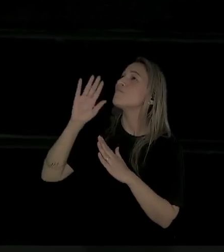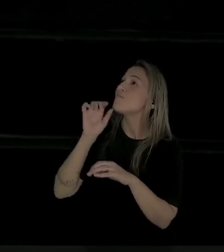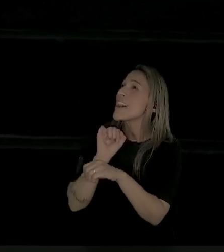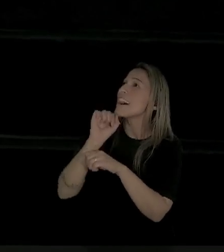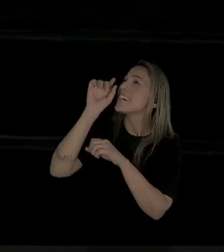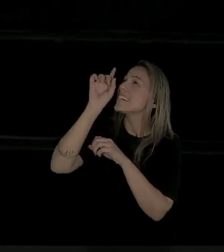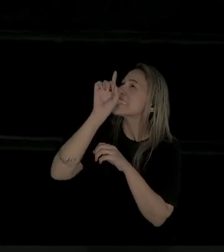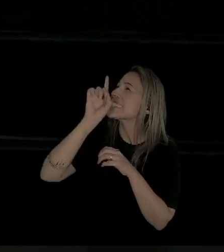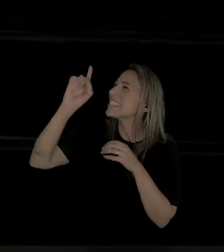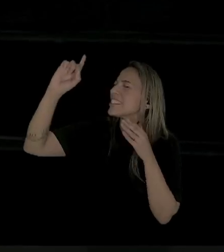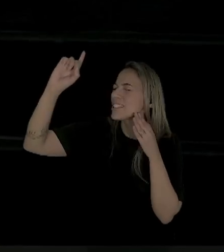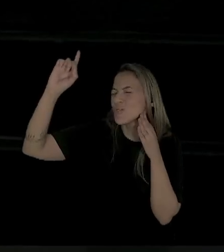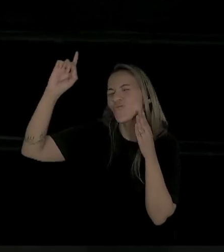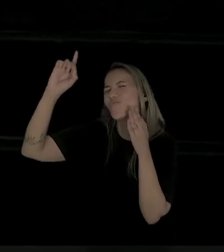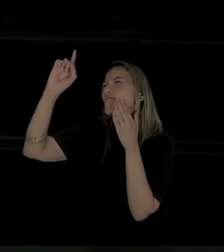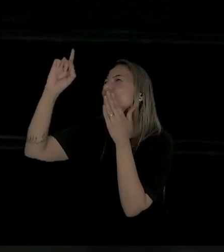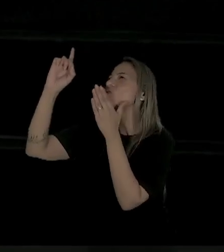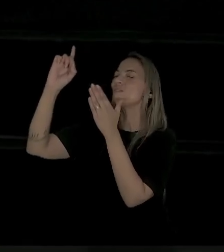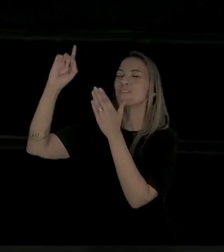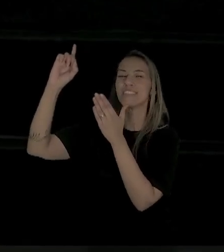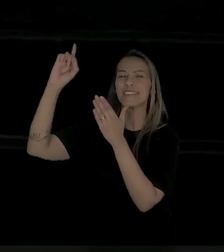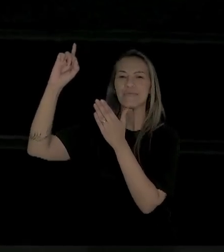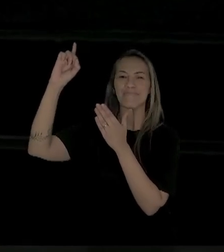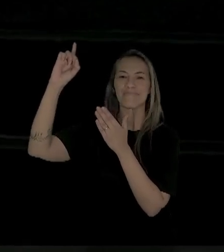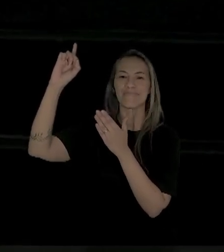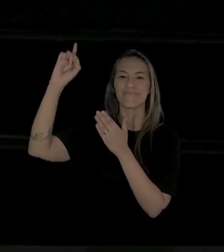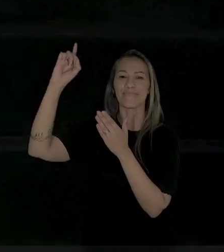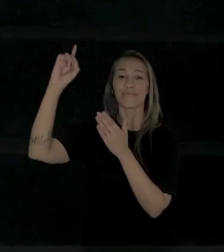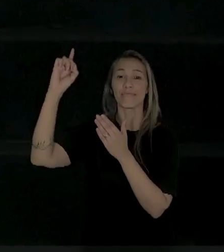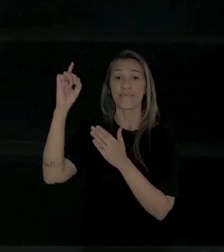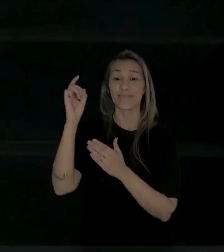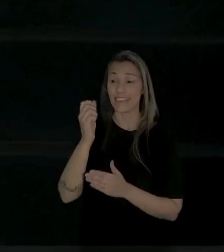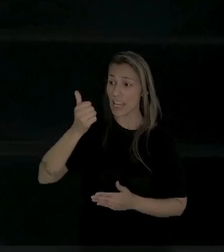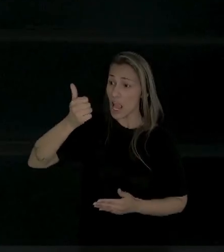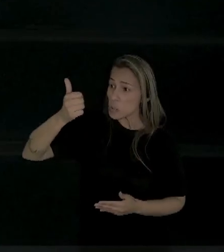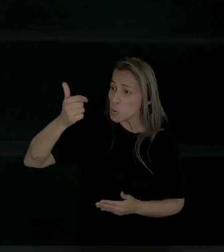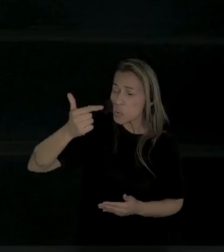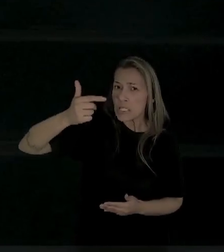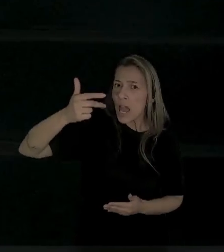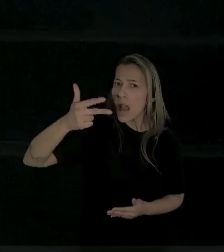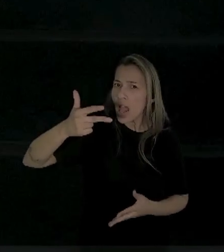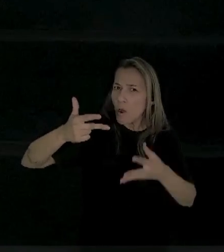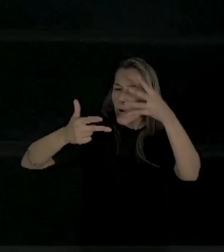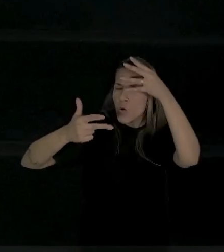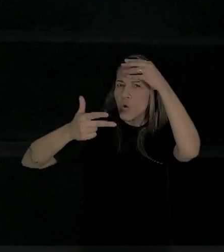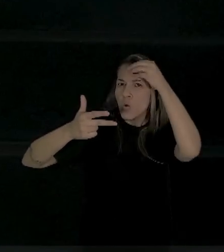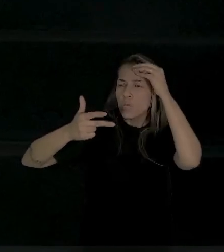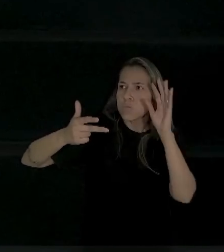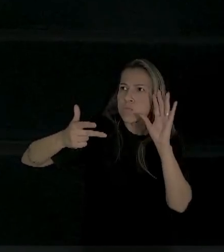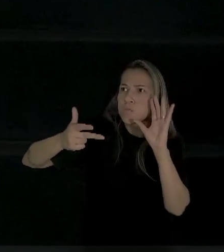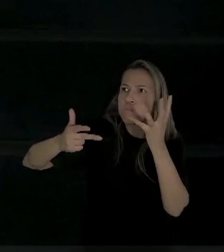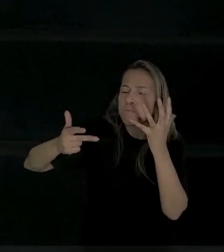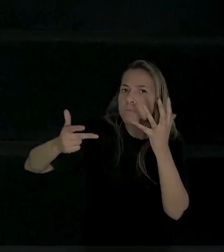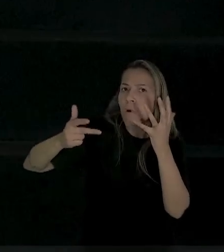Elias sai. Depois de 3 provas terríveis, vem uma voz mansa,